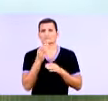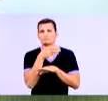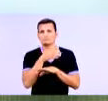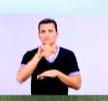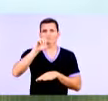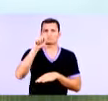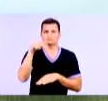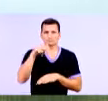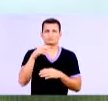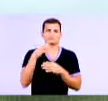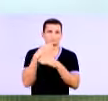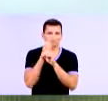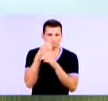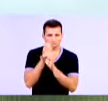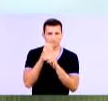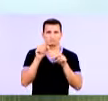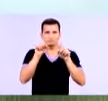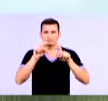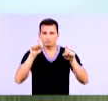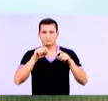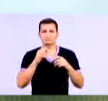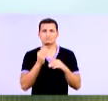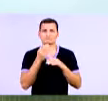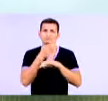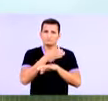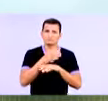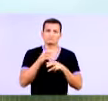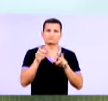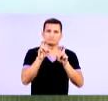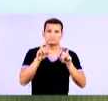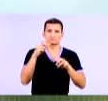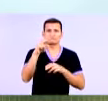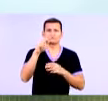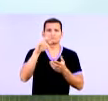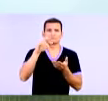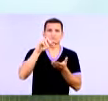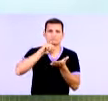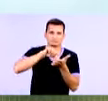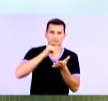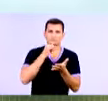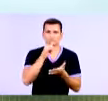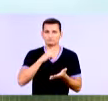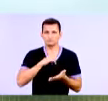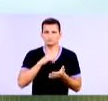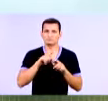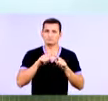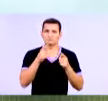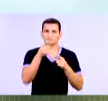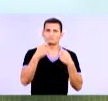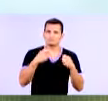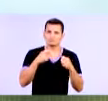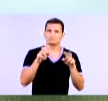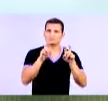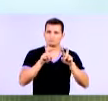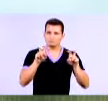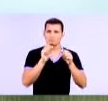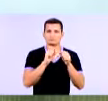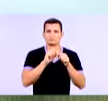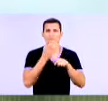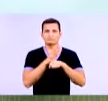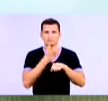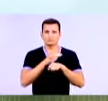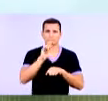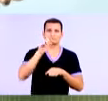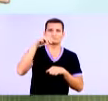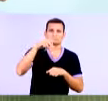um laboratório de informática, procure os computadores disponíveis no seu polo, caso tenham. Mas você precisa de um computador para fazer essa atividade no